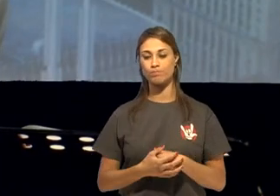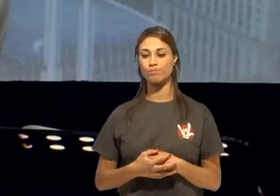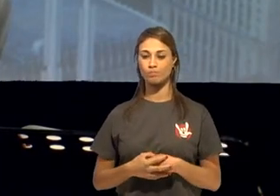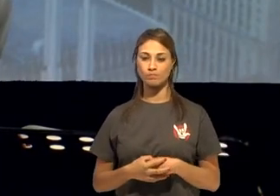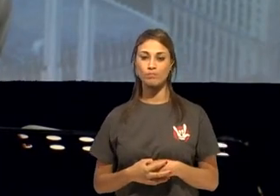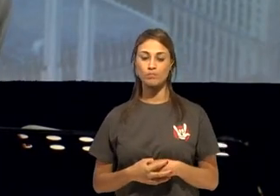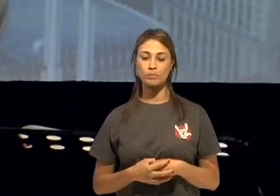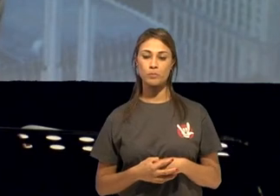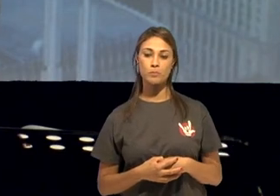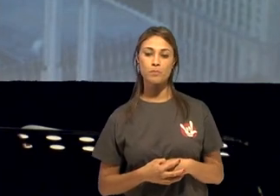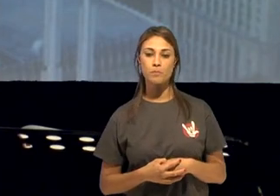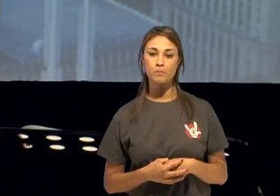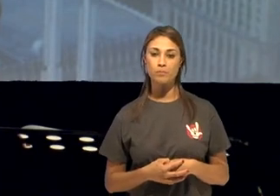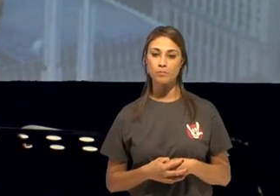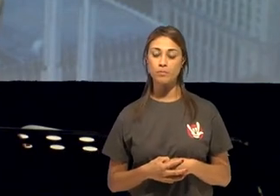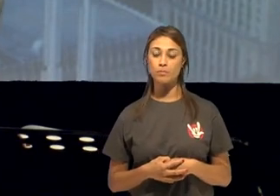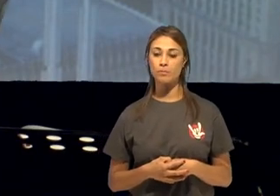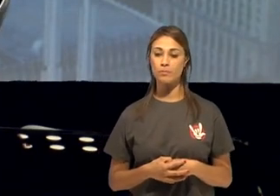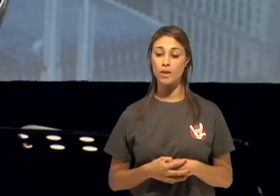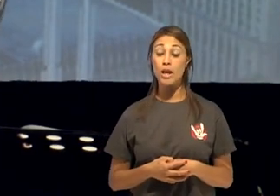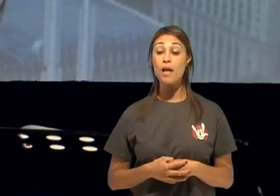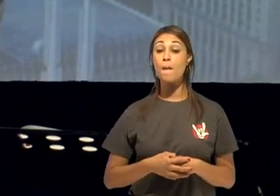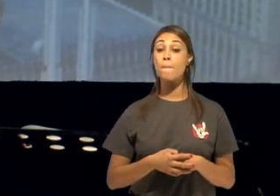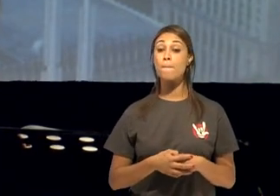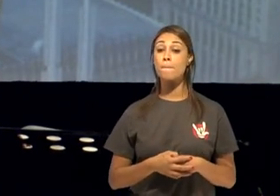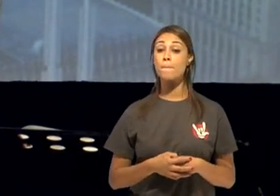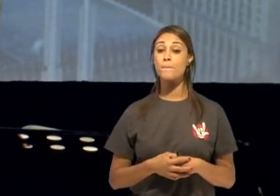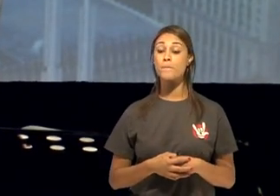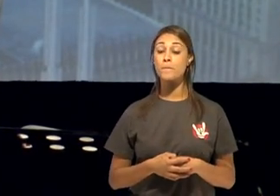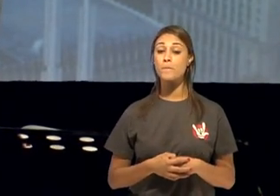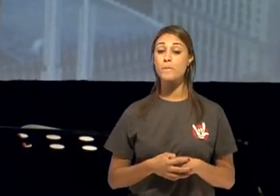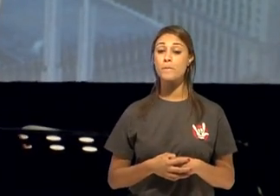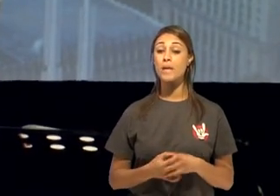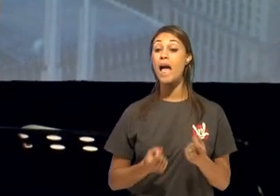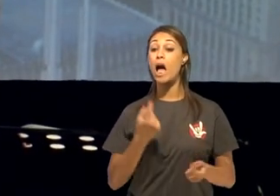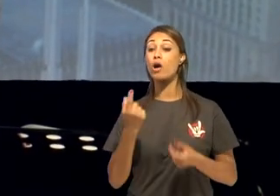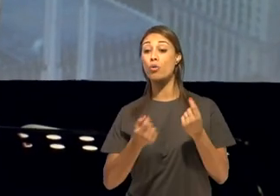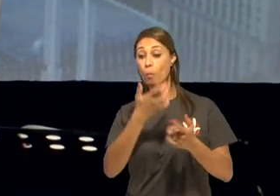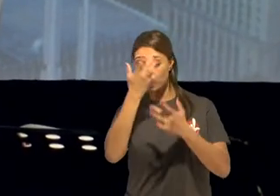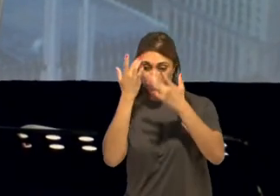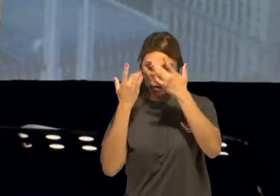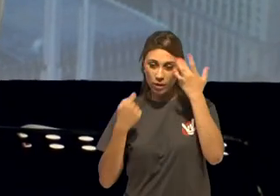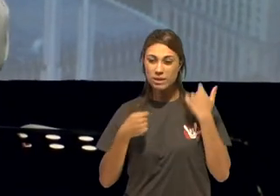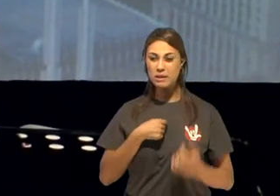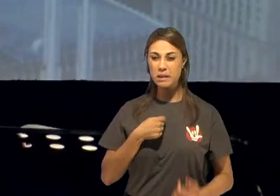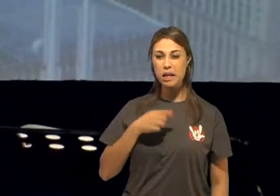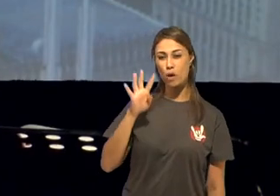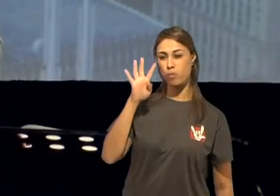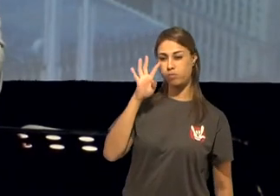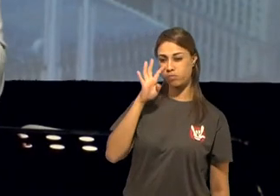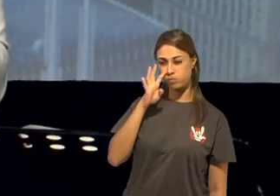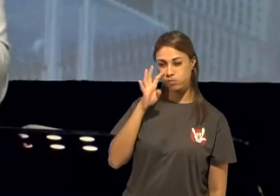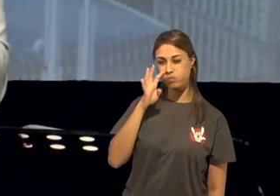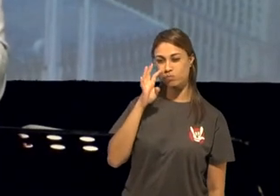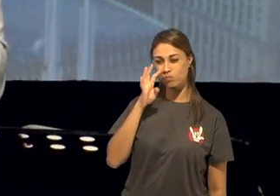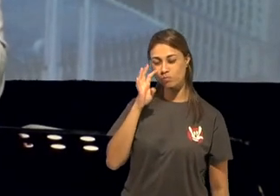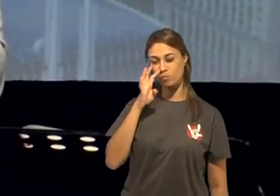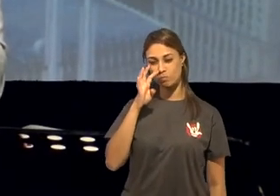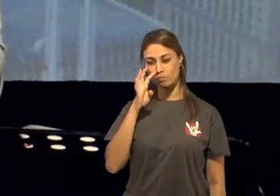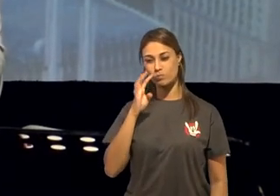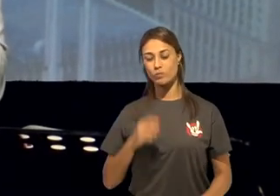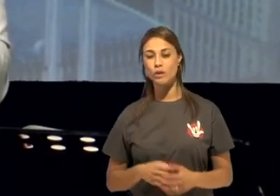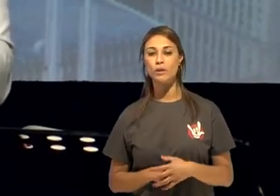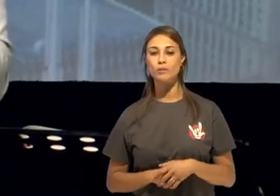pai, Ricardo, tio Pedro, Roberto Reggiani, Wagner Poveda, Moisés e